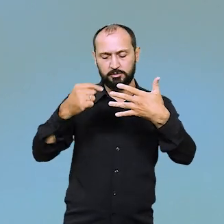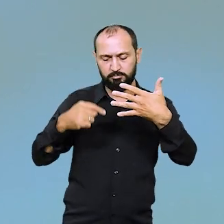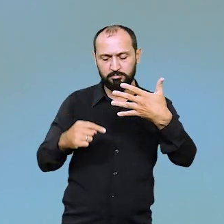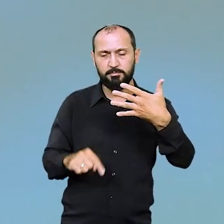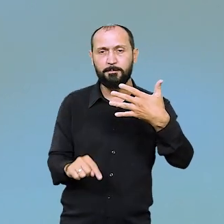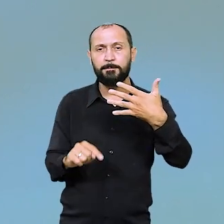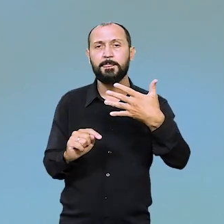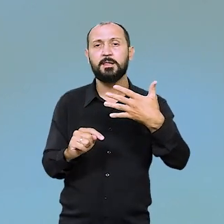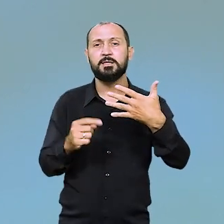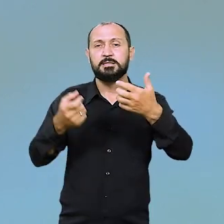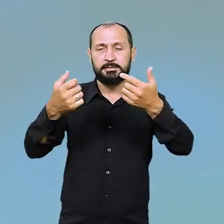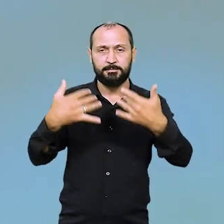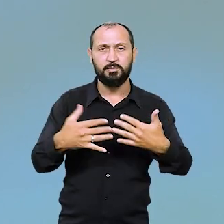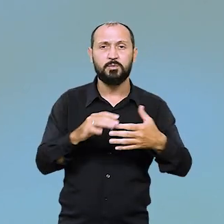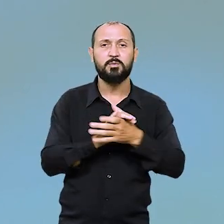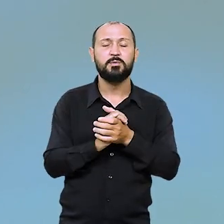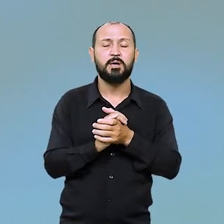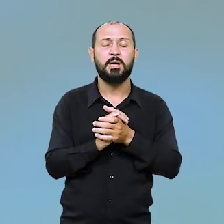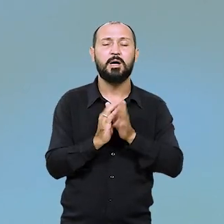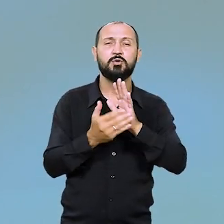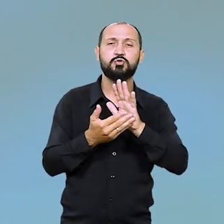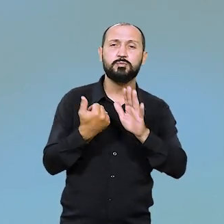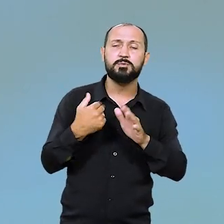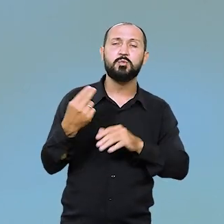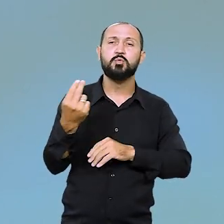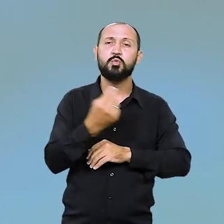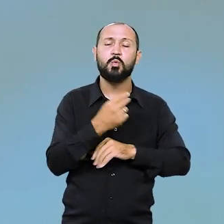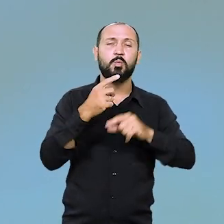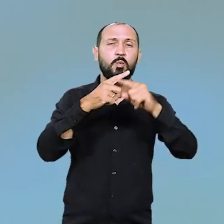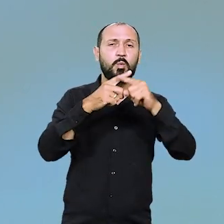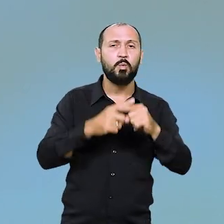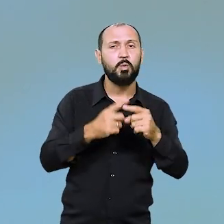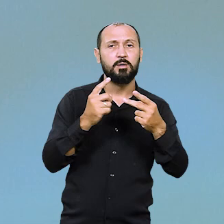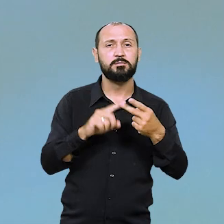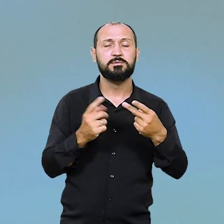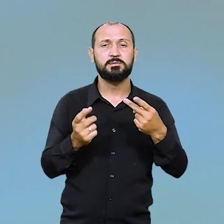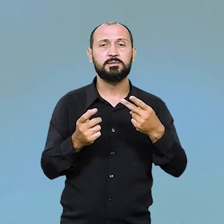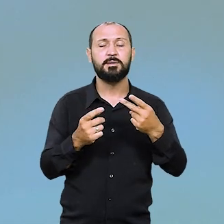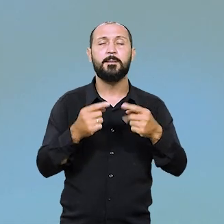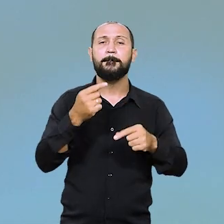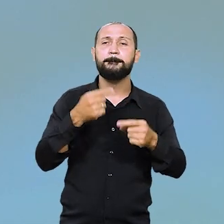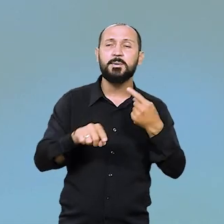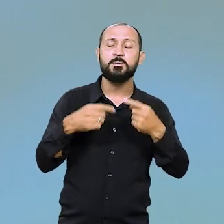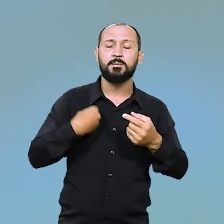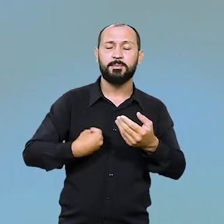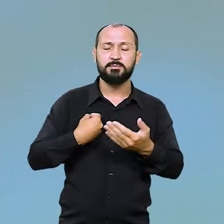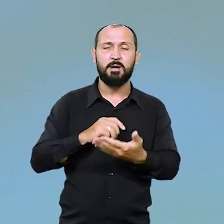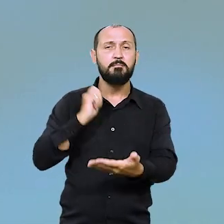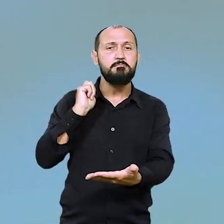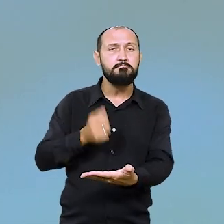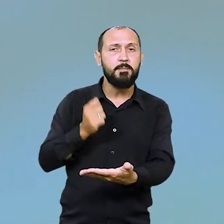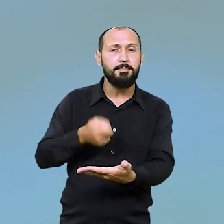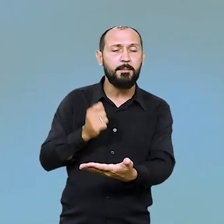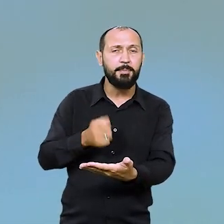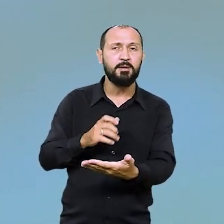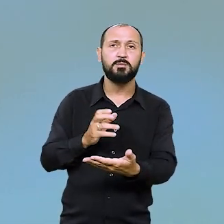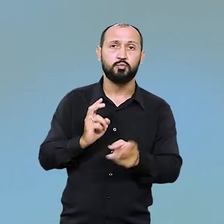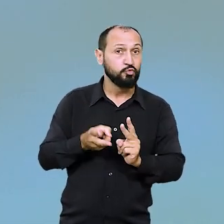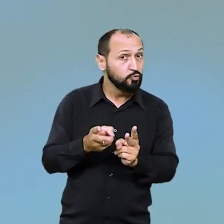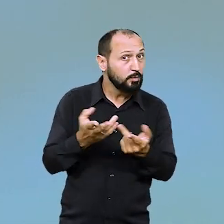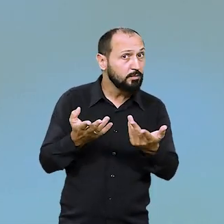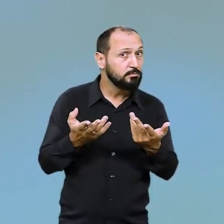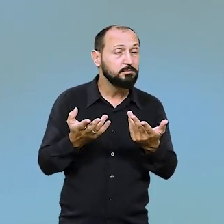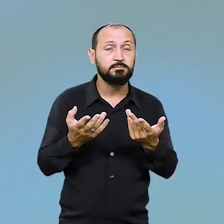que o juiz tem antes de aplicar essa suspensão, tanto da CNH, como essas outras medidas que você mencionou, a suspensão da nomeação em